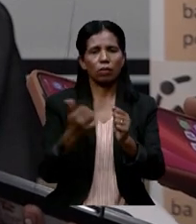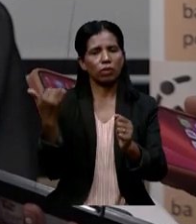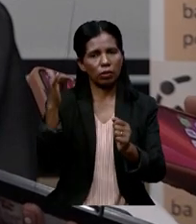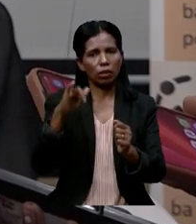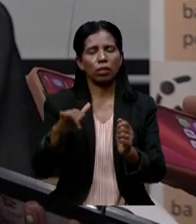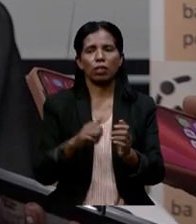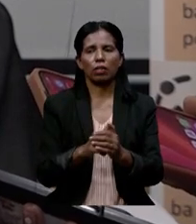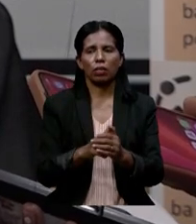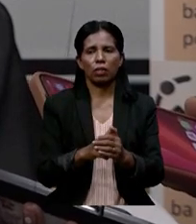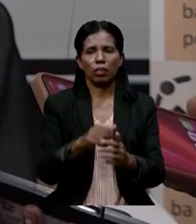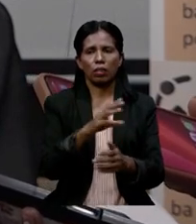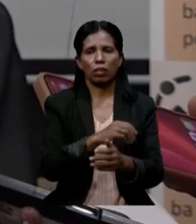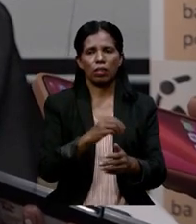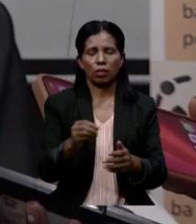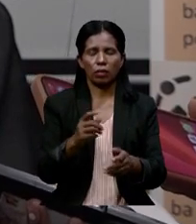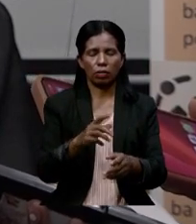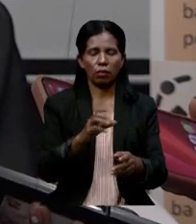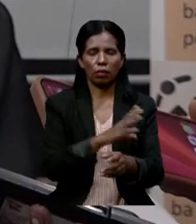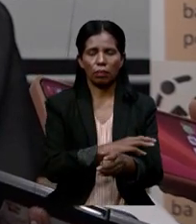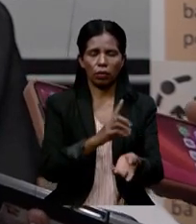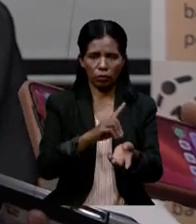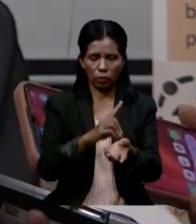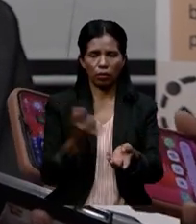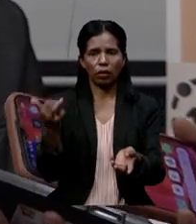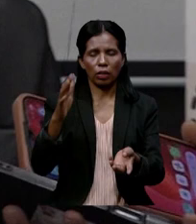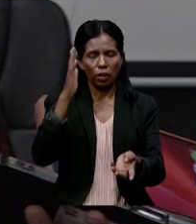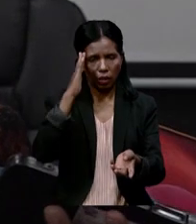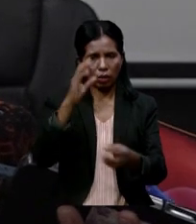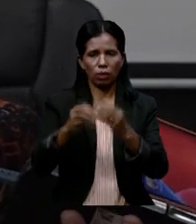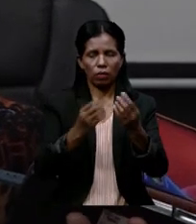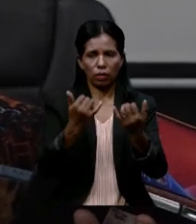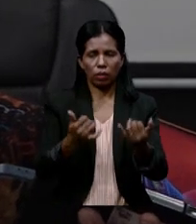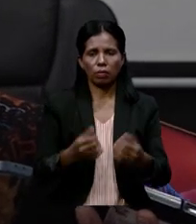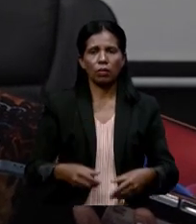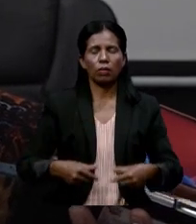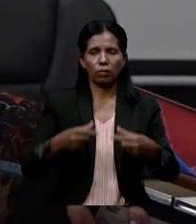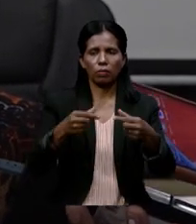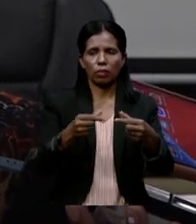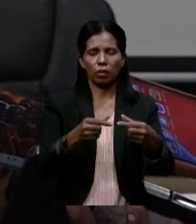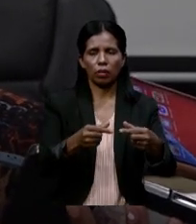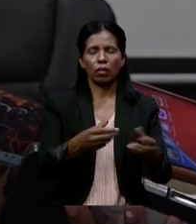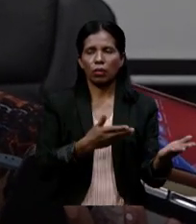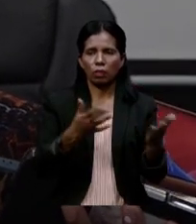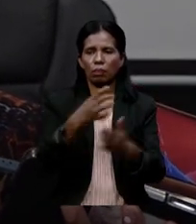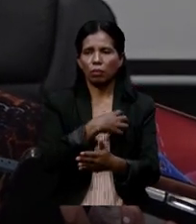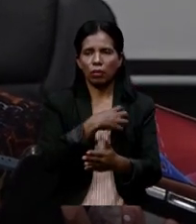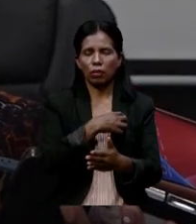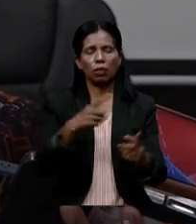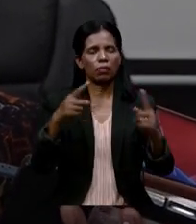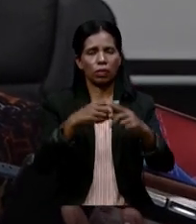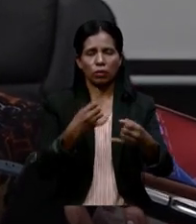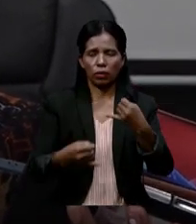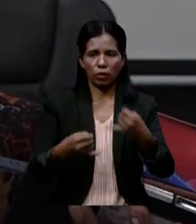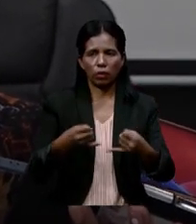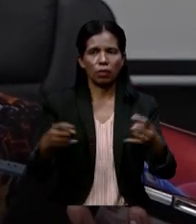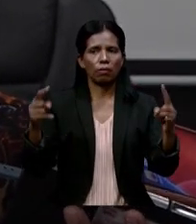moça pessoa saúde sira treinado ba boa sira no hotu e se vamos bele refere, se vamos refere para a polícia, para a justiça, para